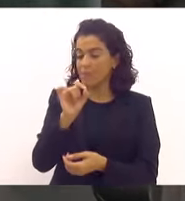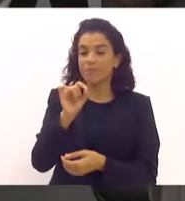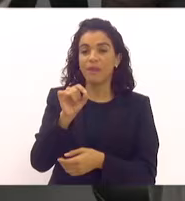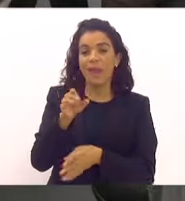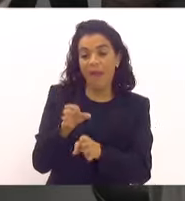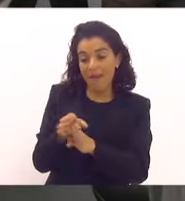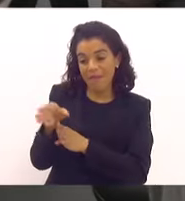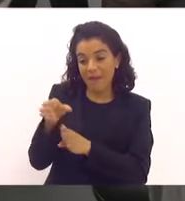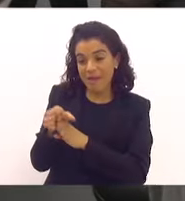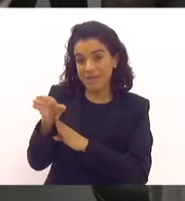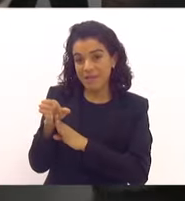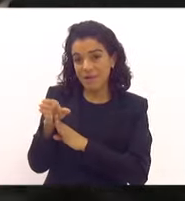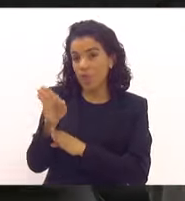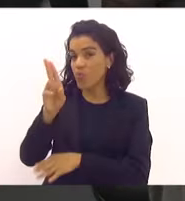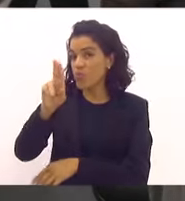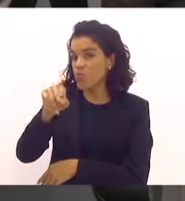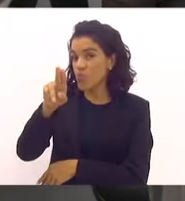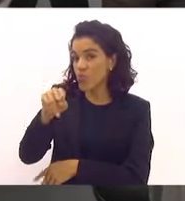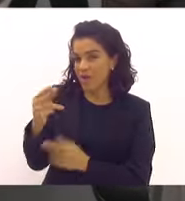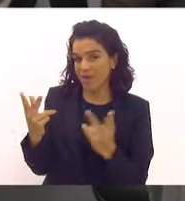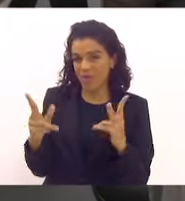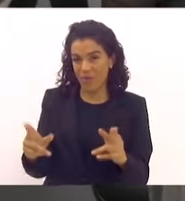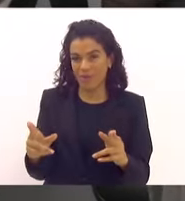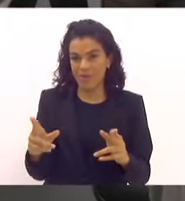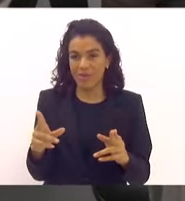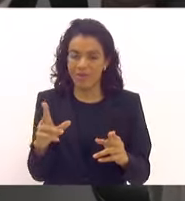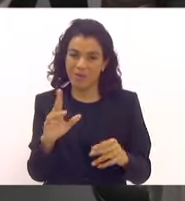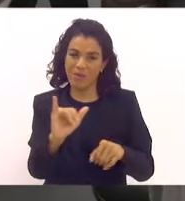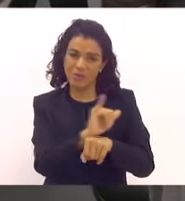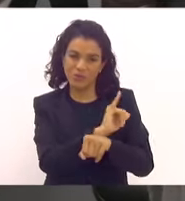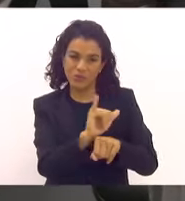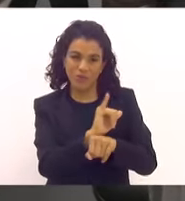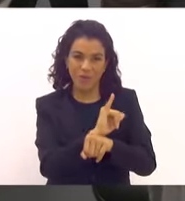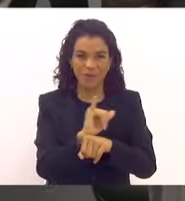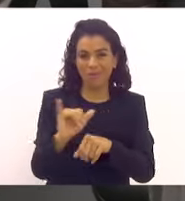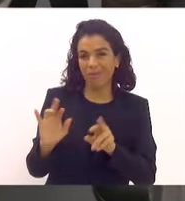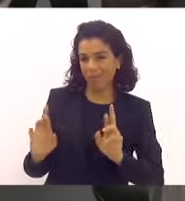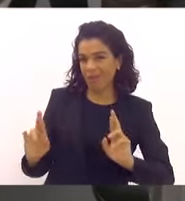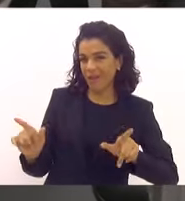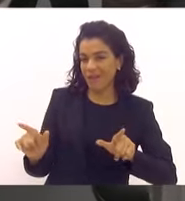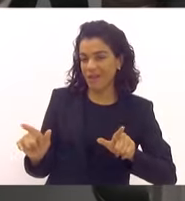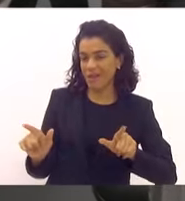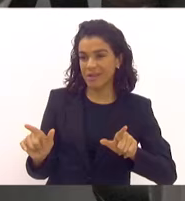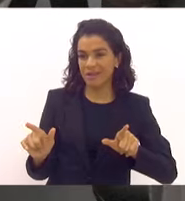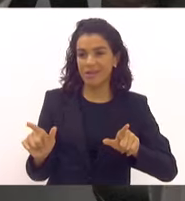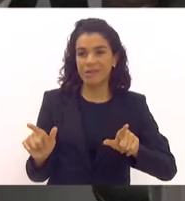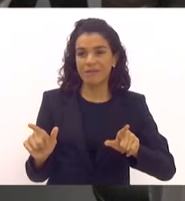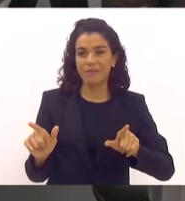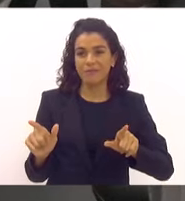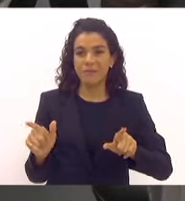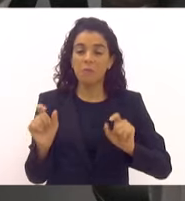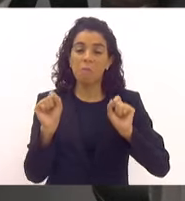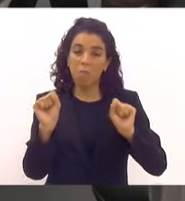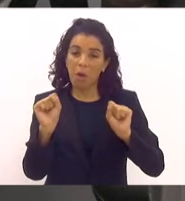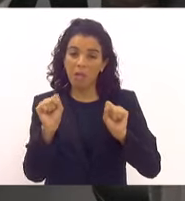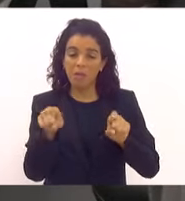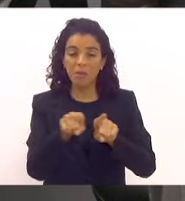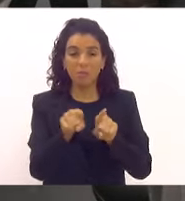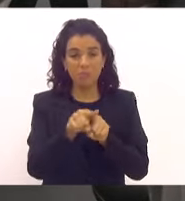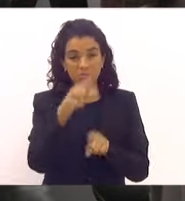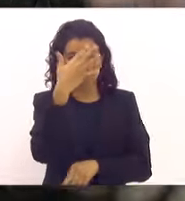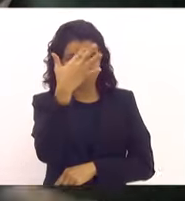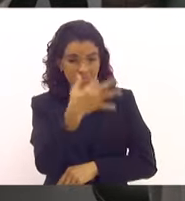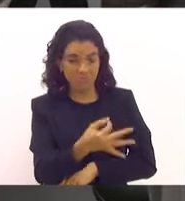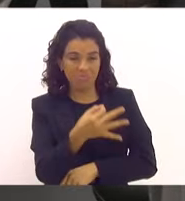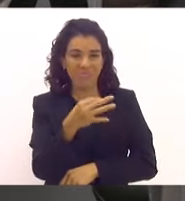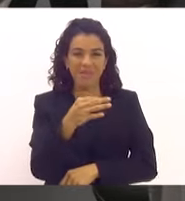nunca tem. Então, são instrumentos que eu considero que têm uma diferença. A gente pode fazer uma interpretação, nesse sentido que a